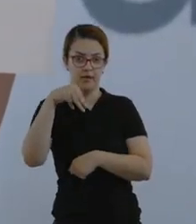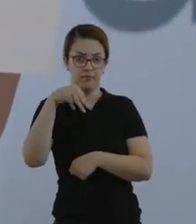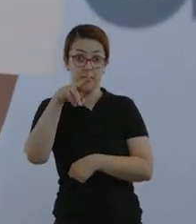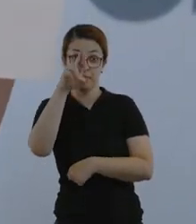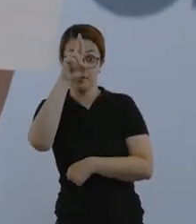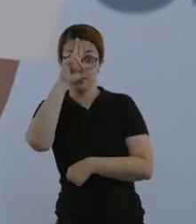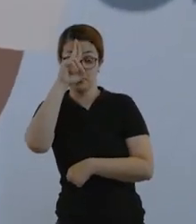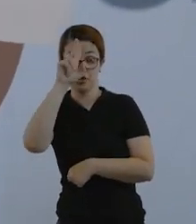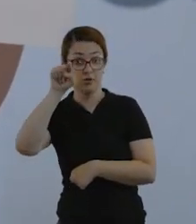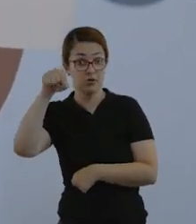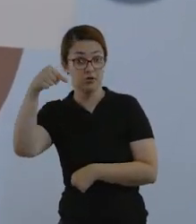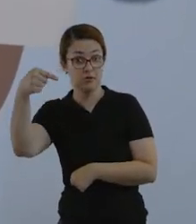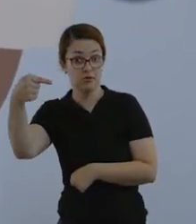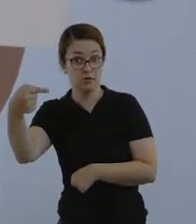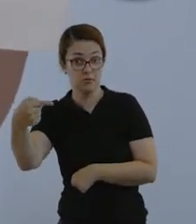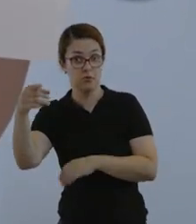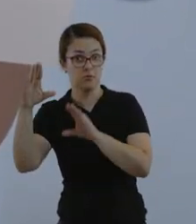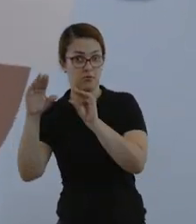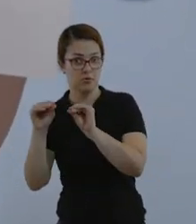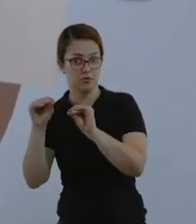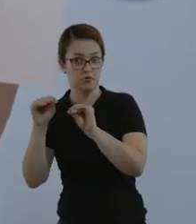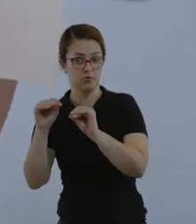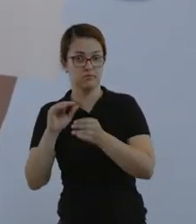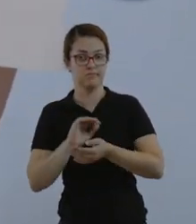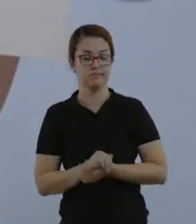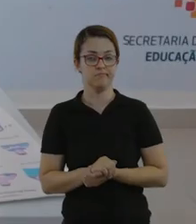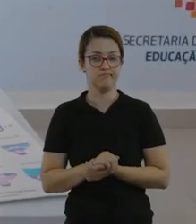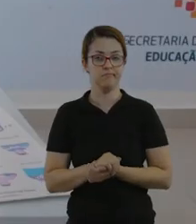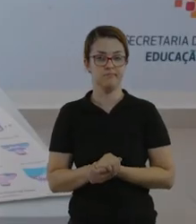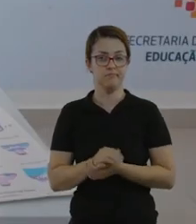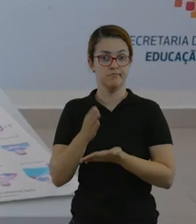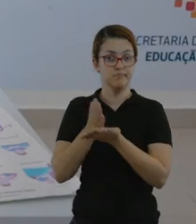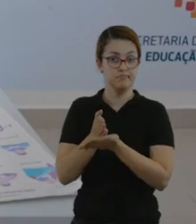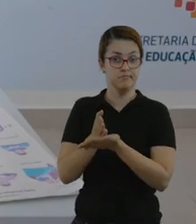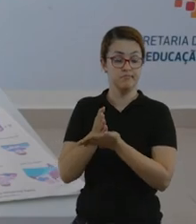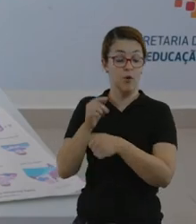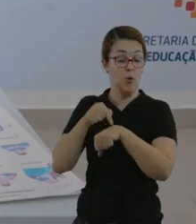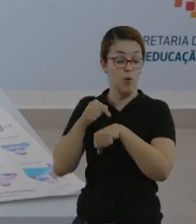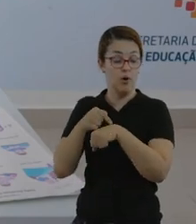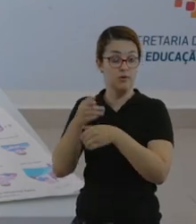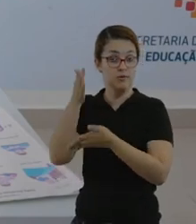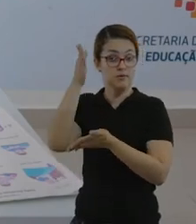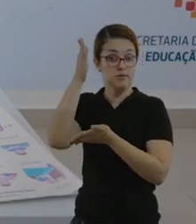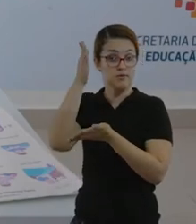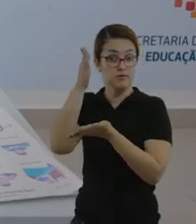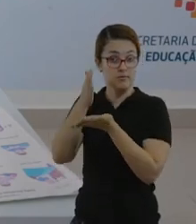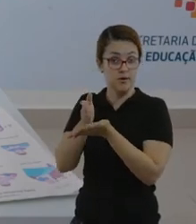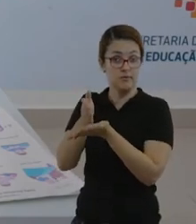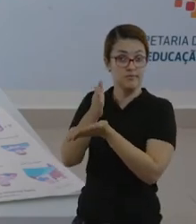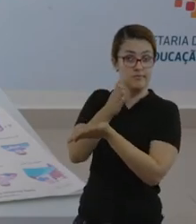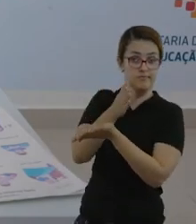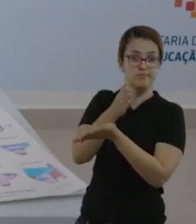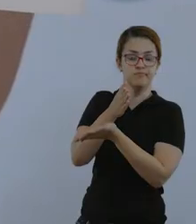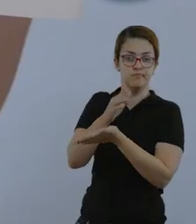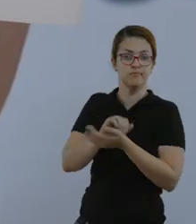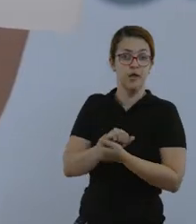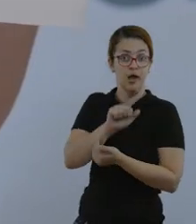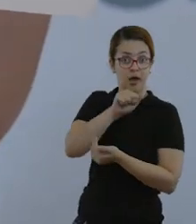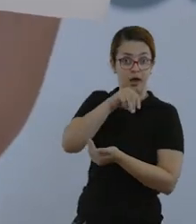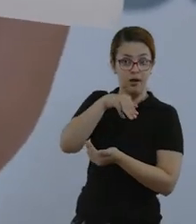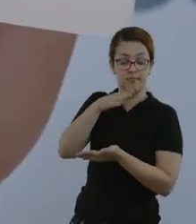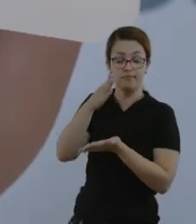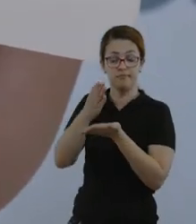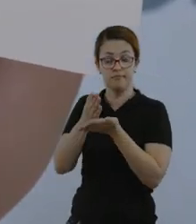refere aos horários da madrugada e manhã, e PM, que é após ao meio-dia, que seria o período